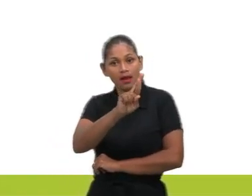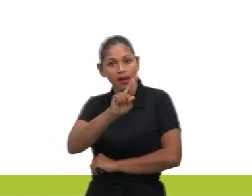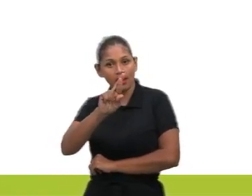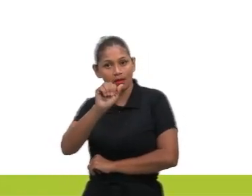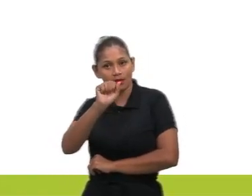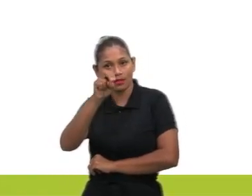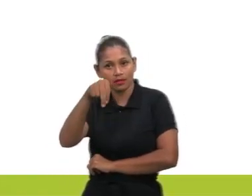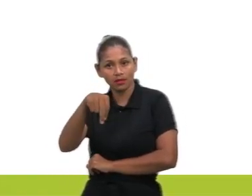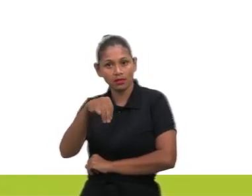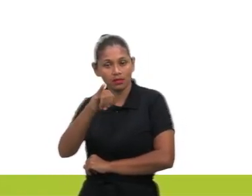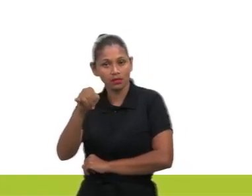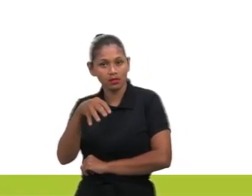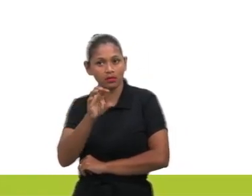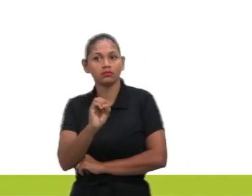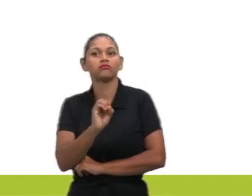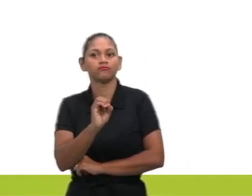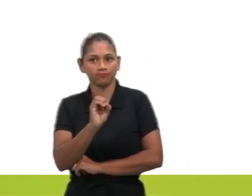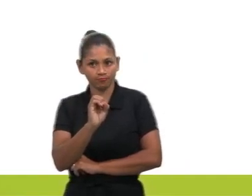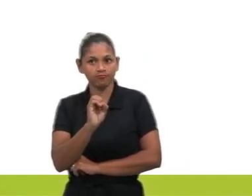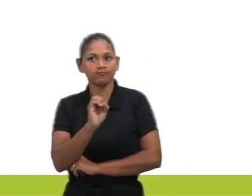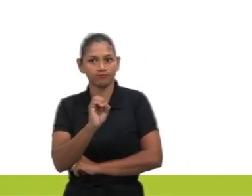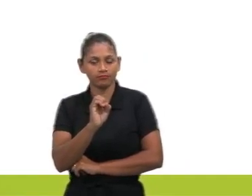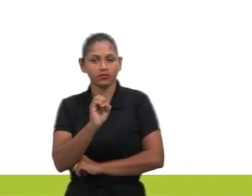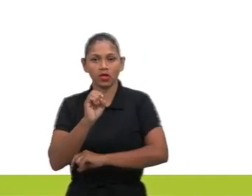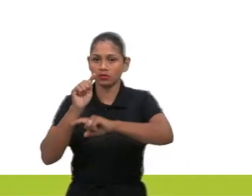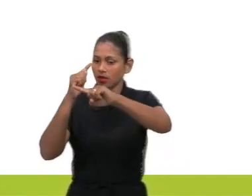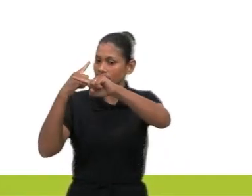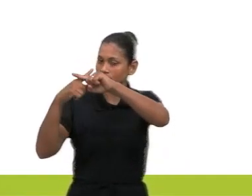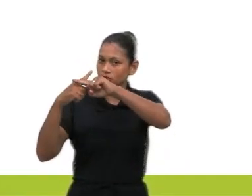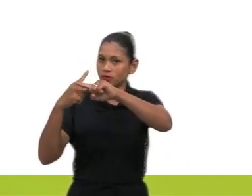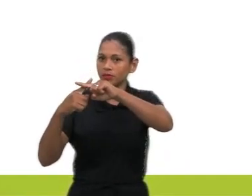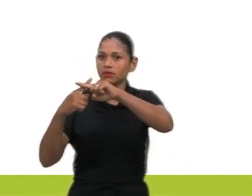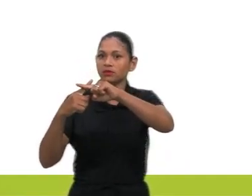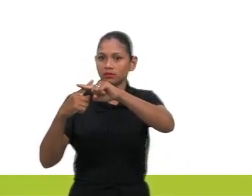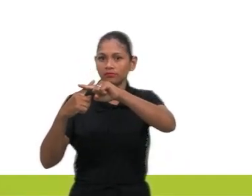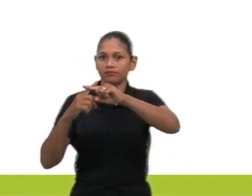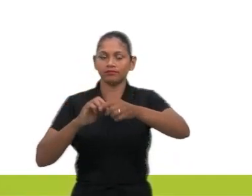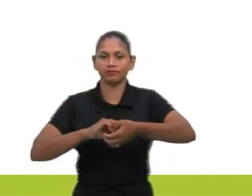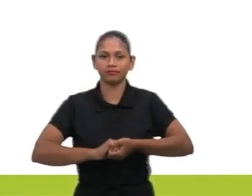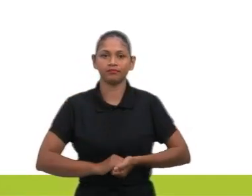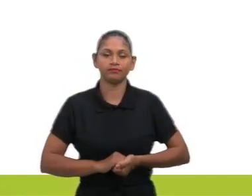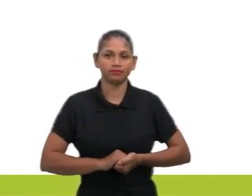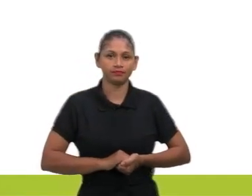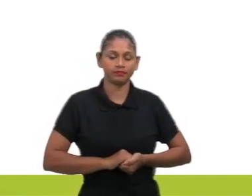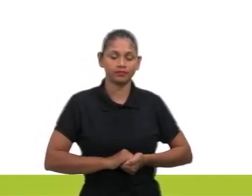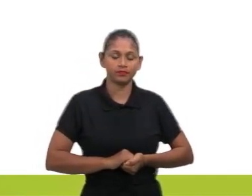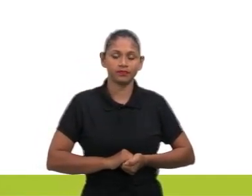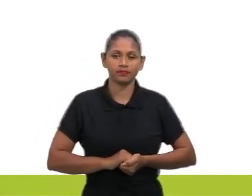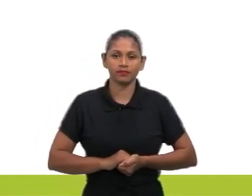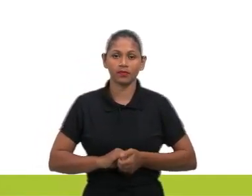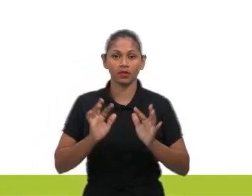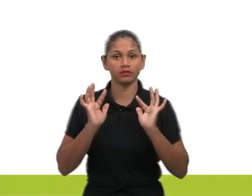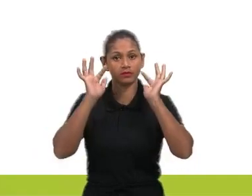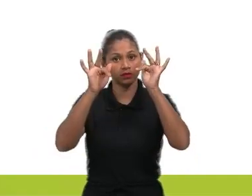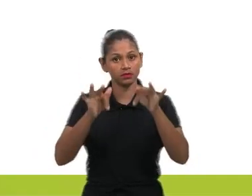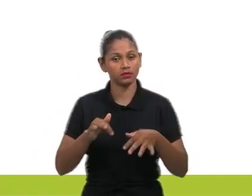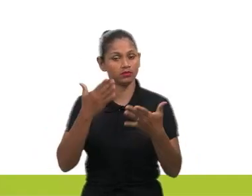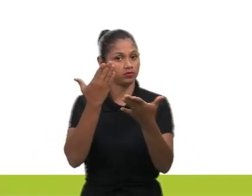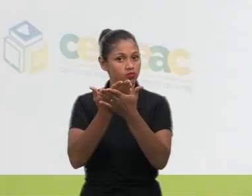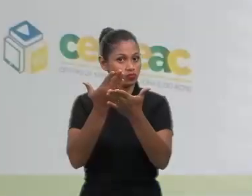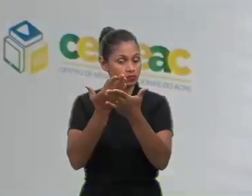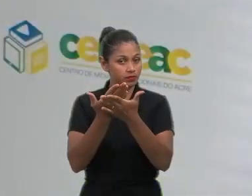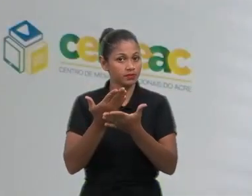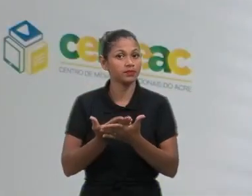Se não, você utiliza combinação, aí tira as repetições e trabalha a parte de combinação. certinho? Então, finalizamos a nossa aula